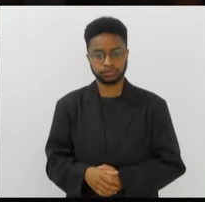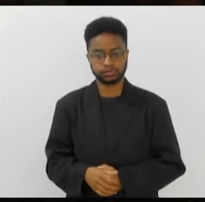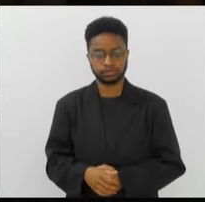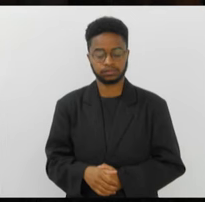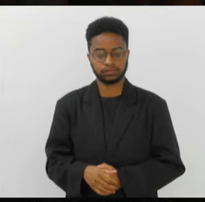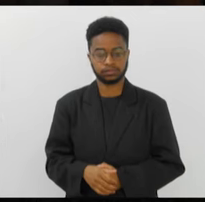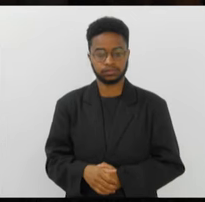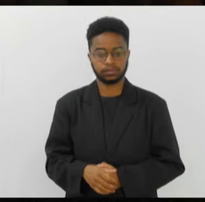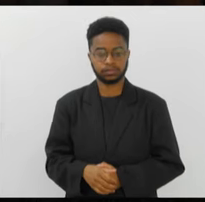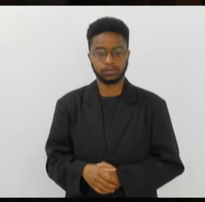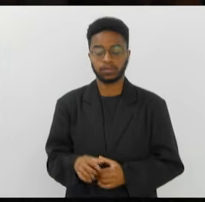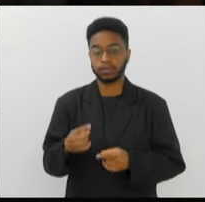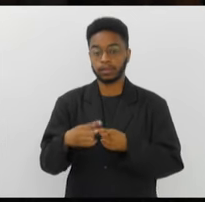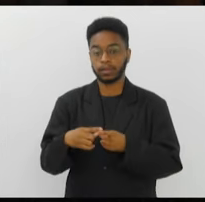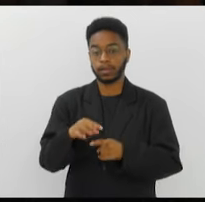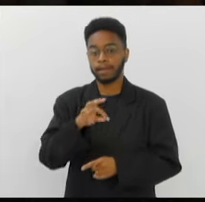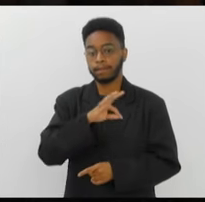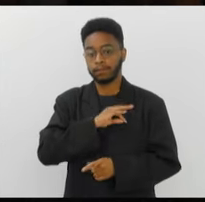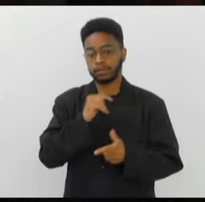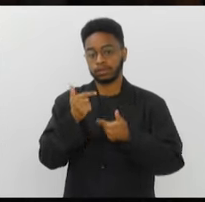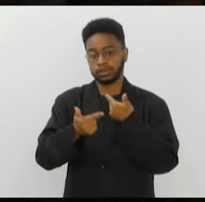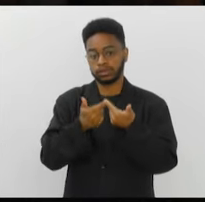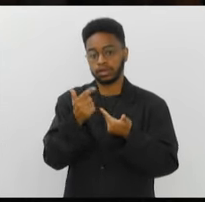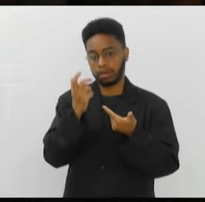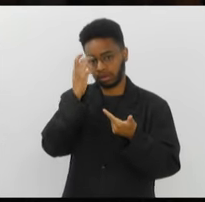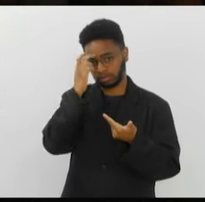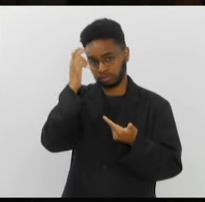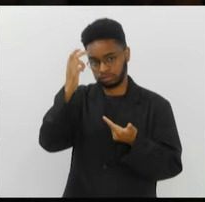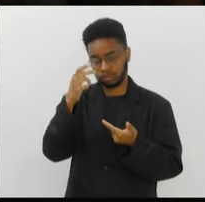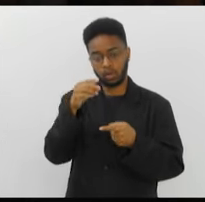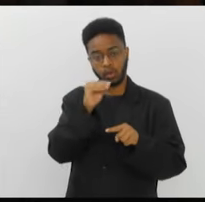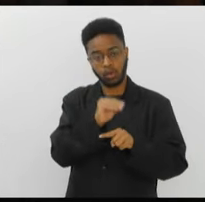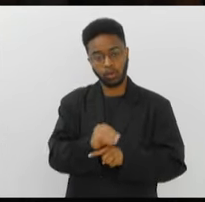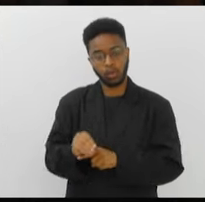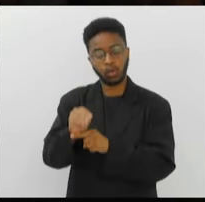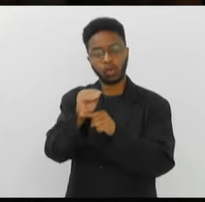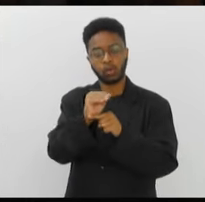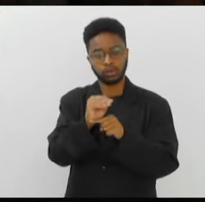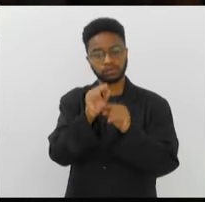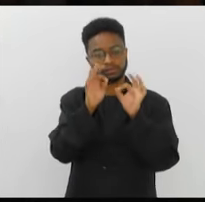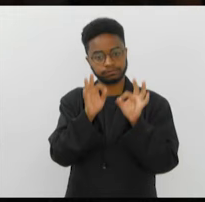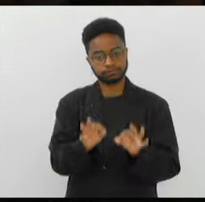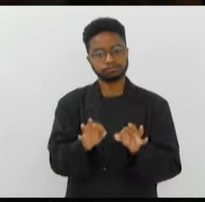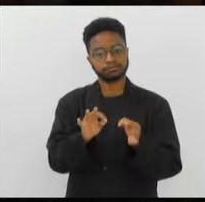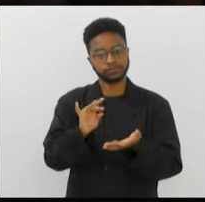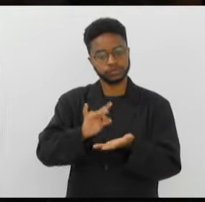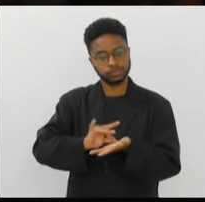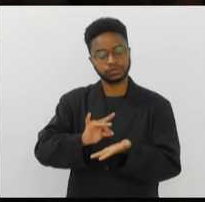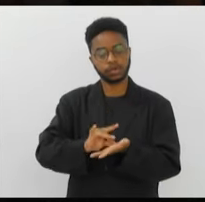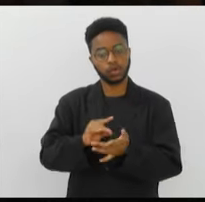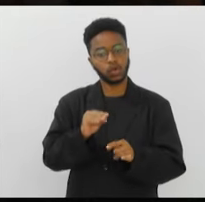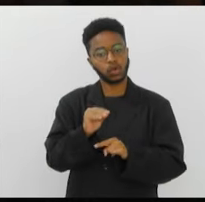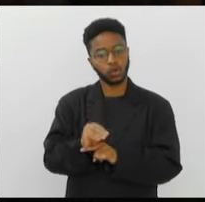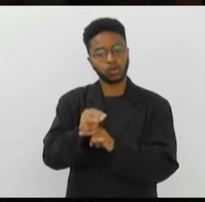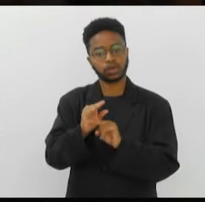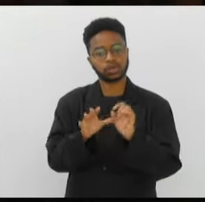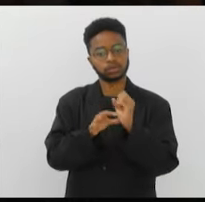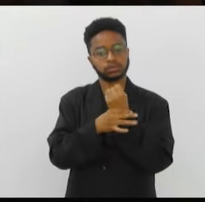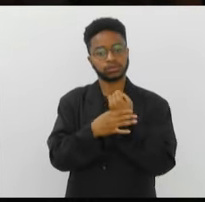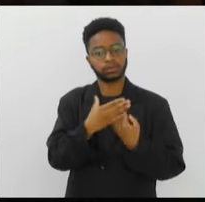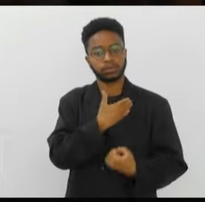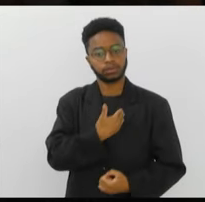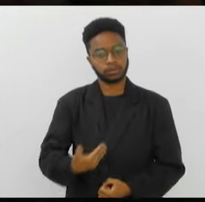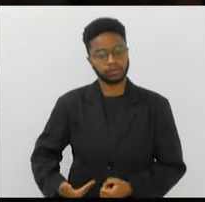polícia, num serviço de inteligência, cuidando efetivamente da segurança pública